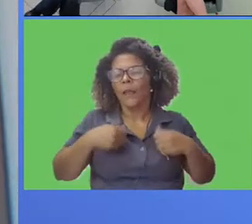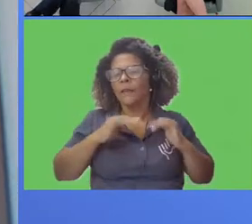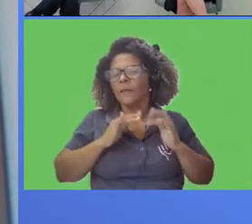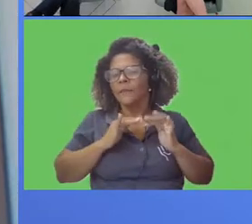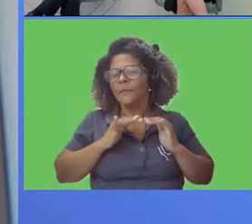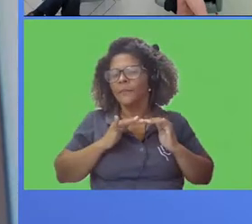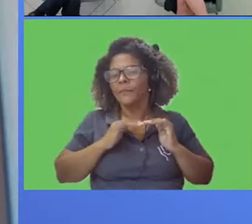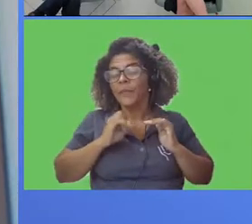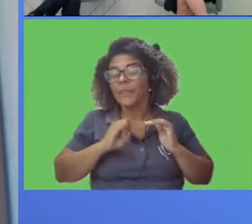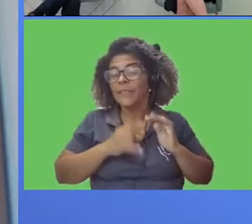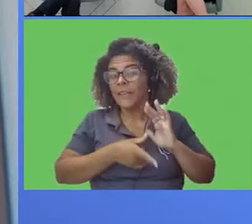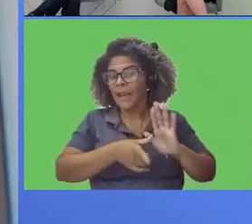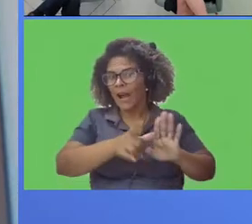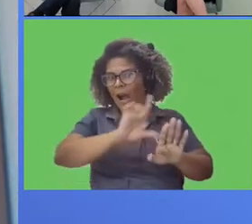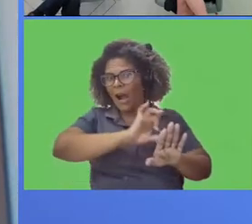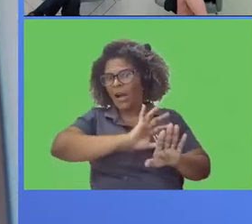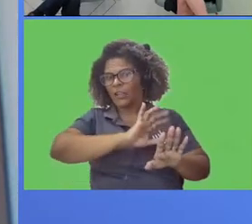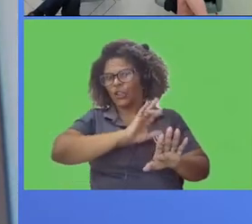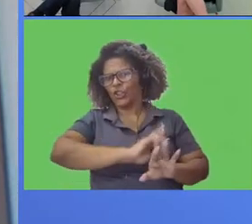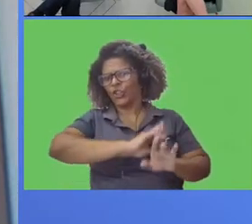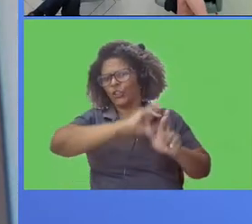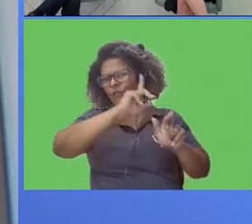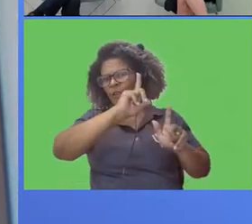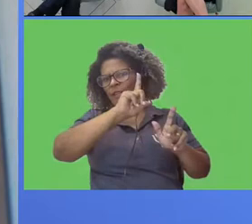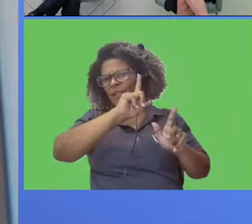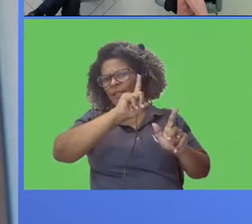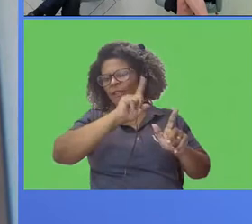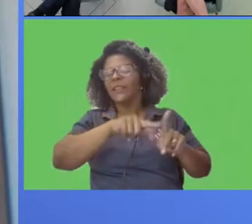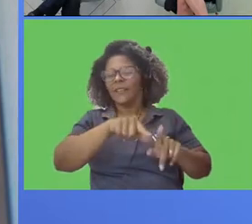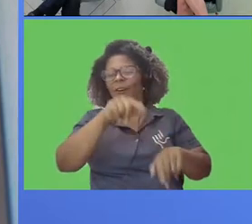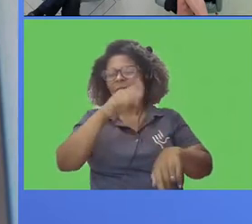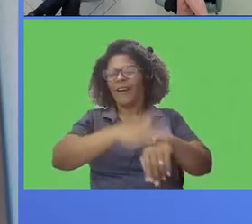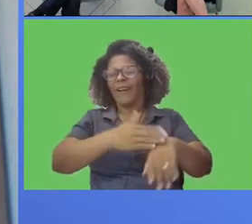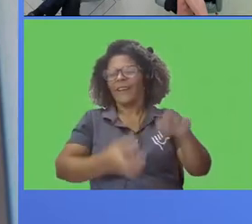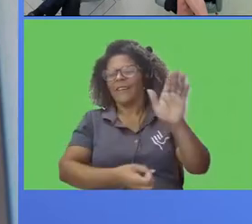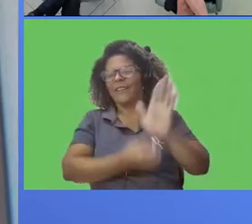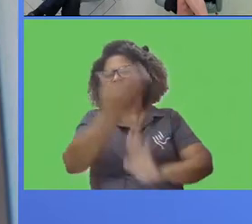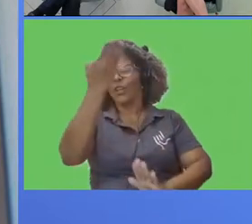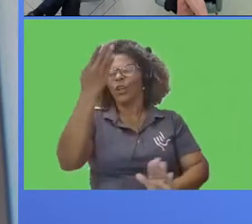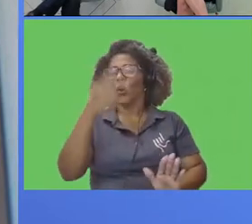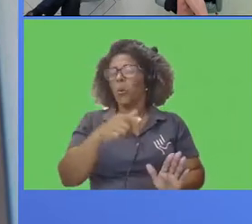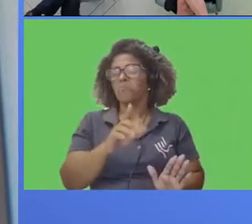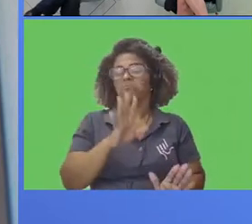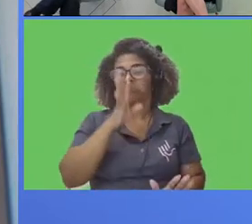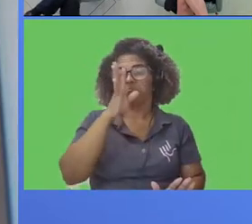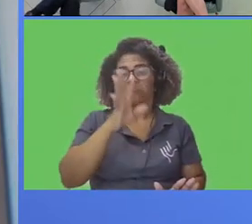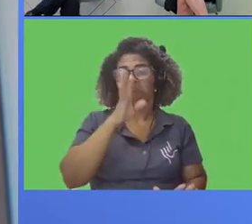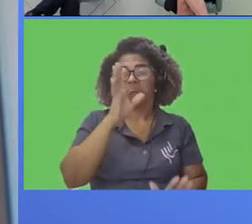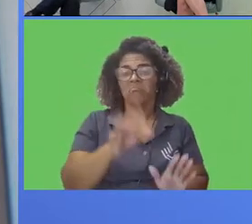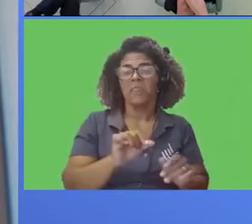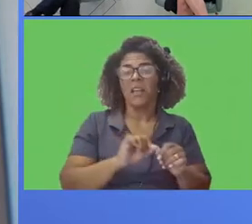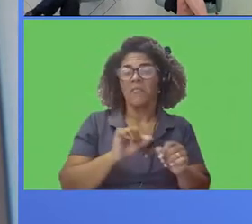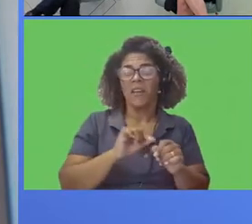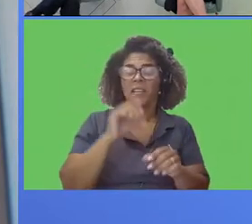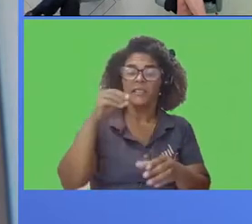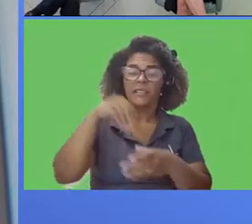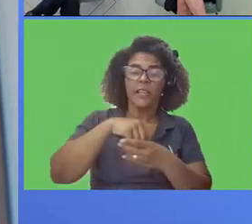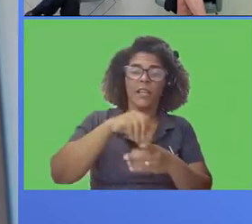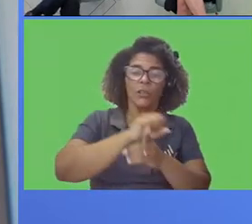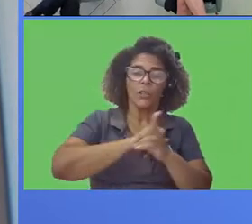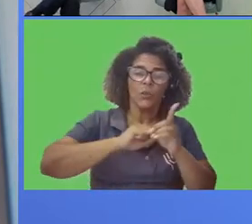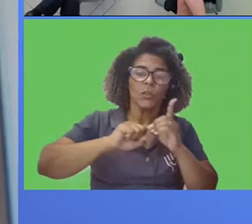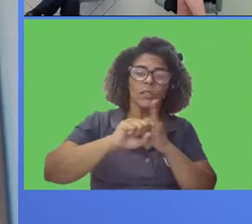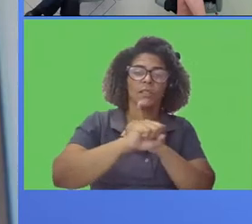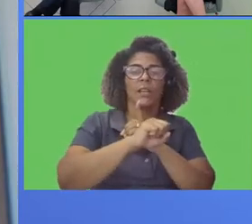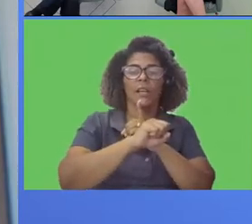se não é sempre que foi assim, isso significa que foi construído historicamente, condicionado socialmente, e